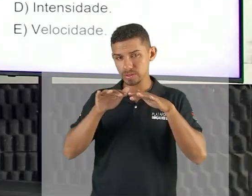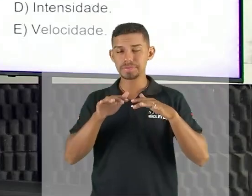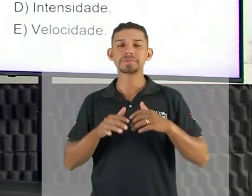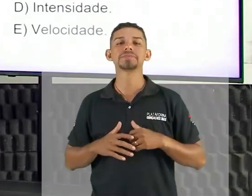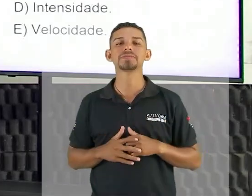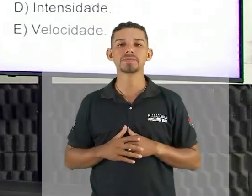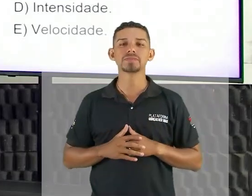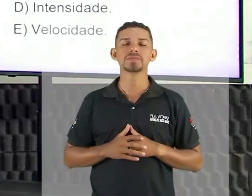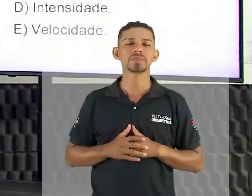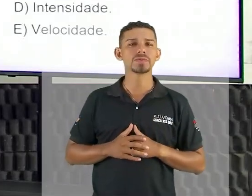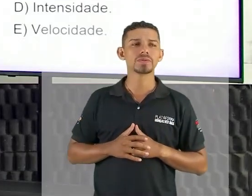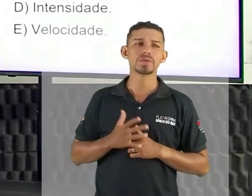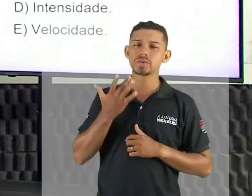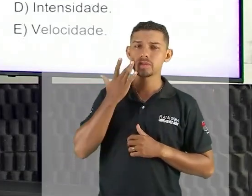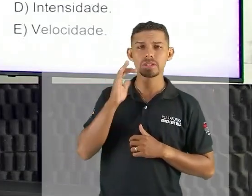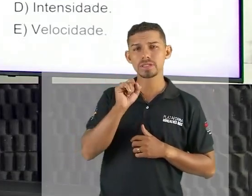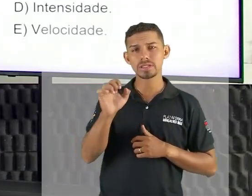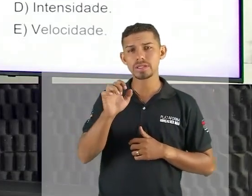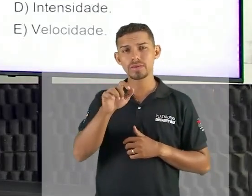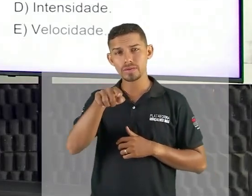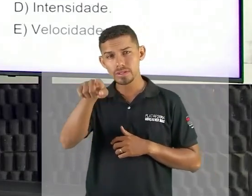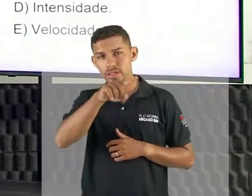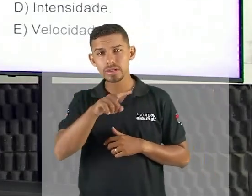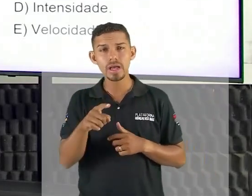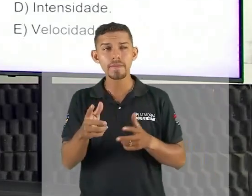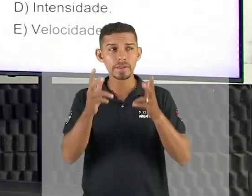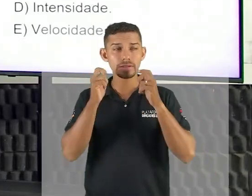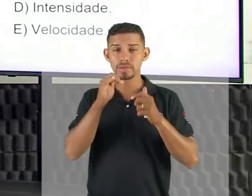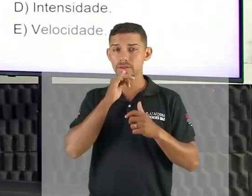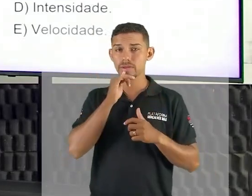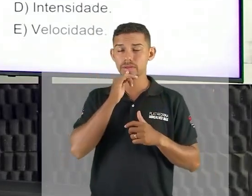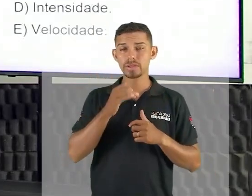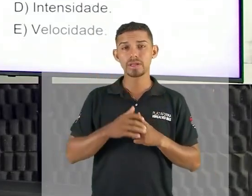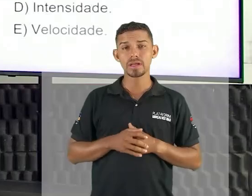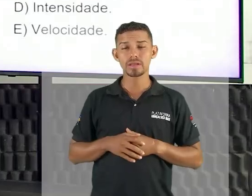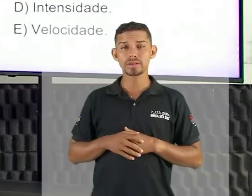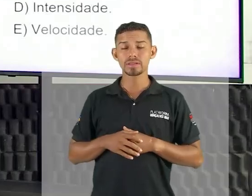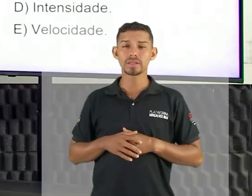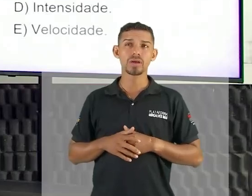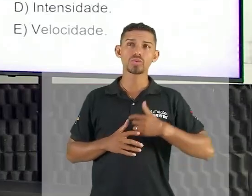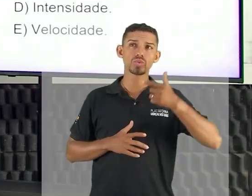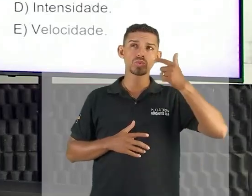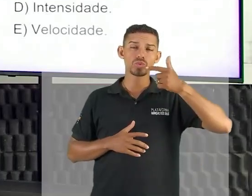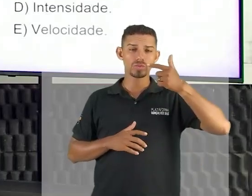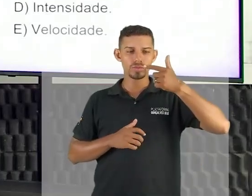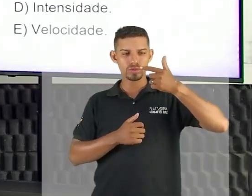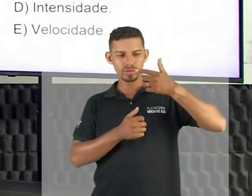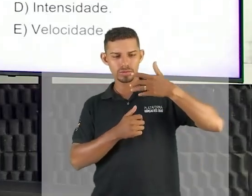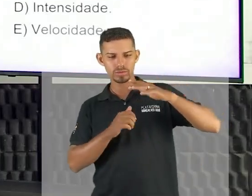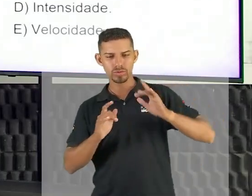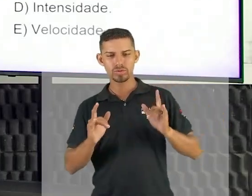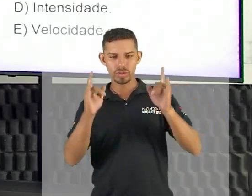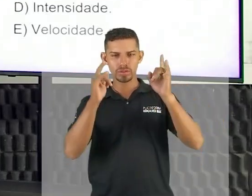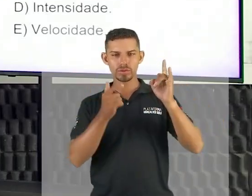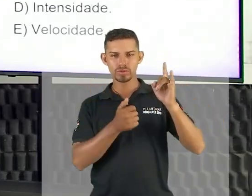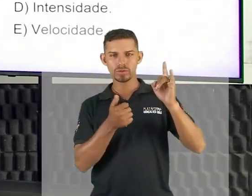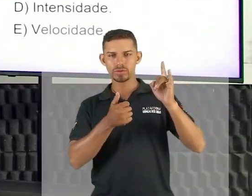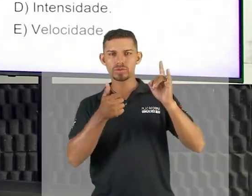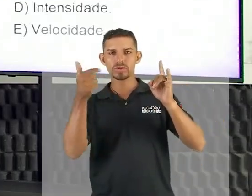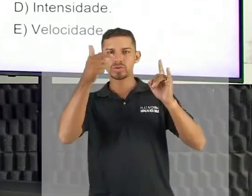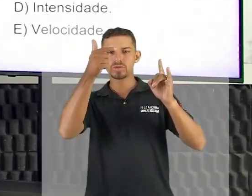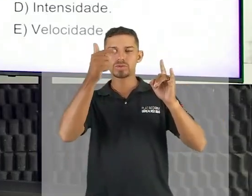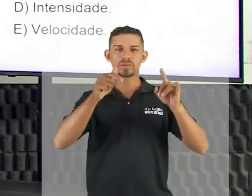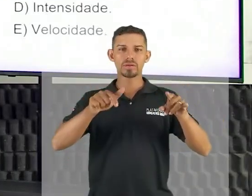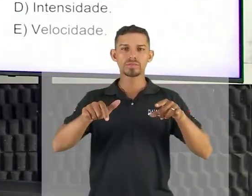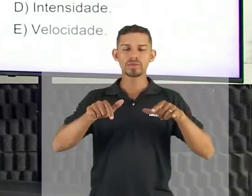tremendo não sei se vocês já perceberam que quando se você tá no segundo no terceiro andar de um prédio de uma casa se você bater